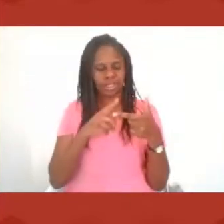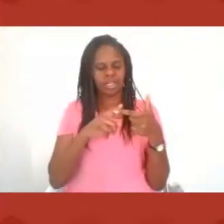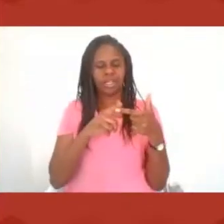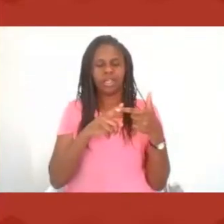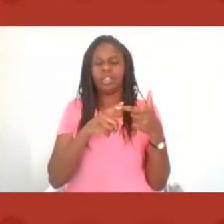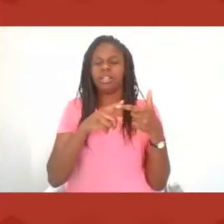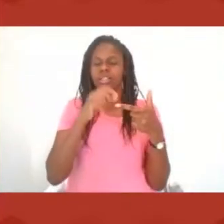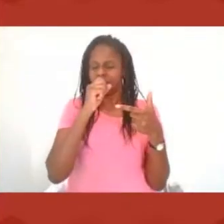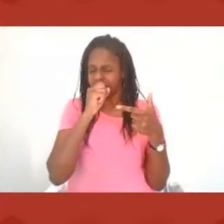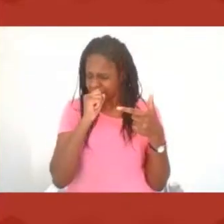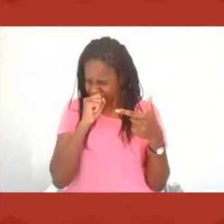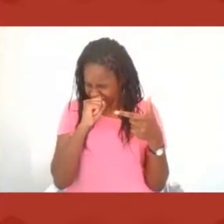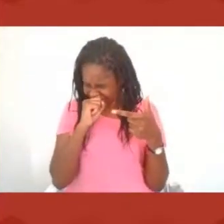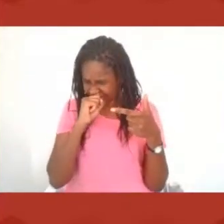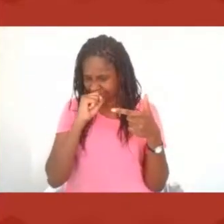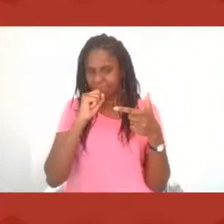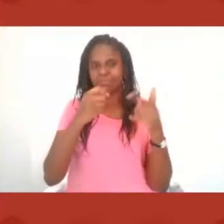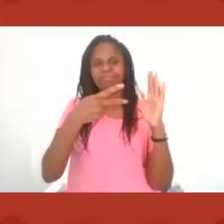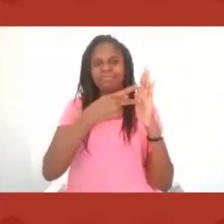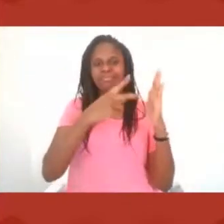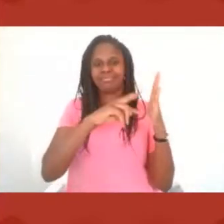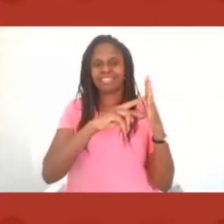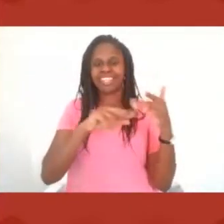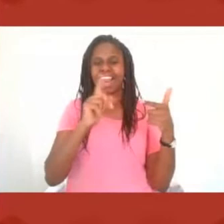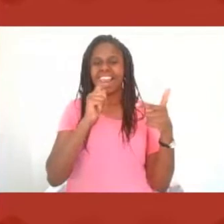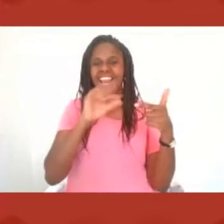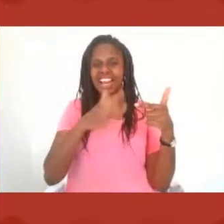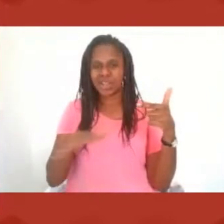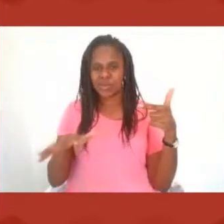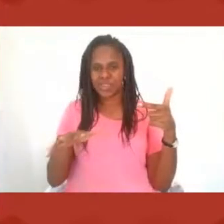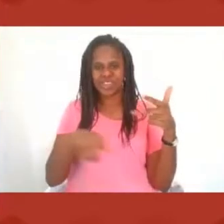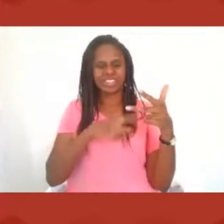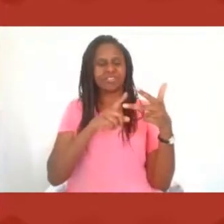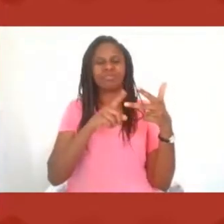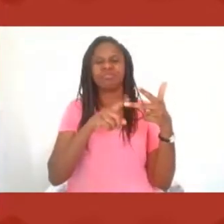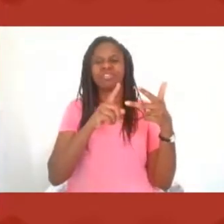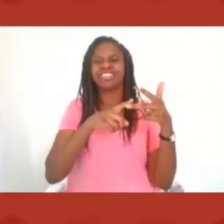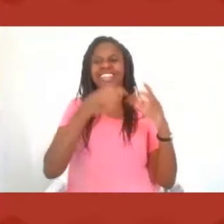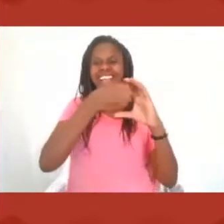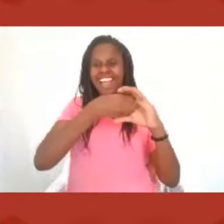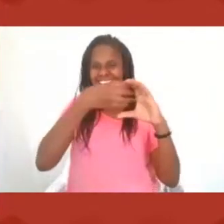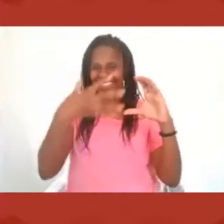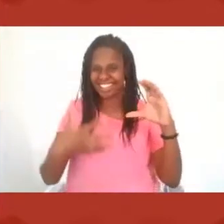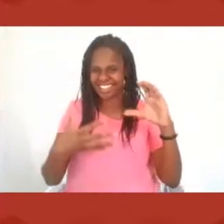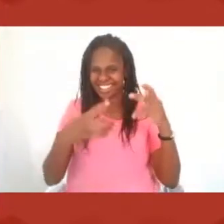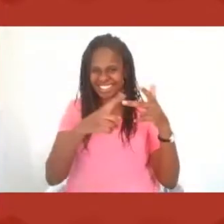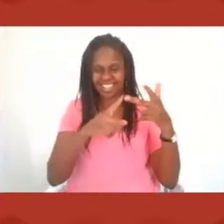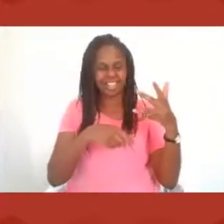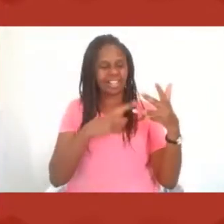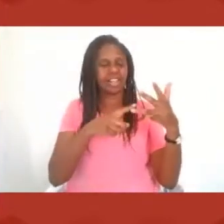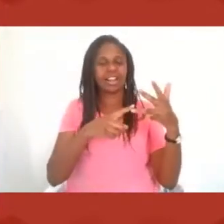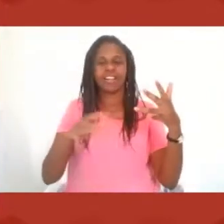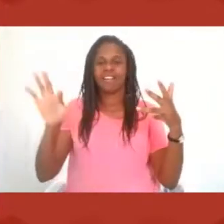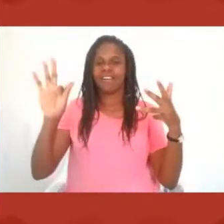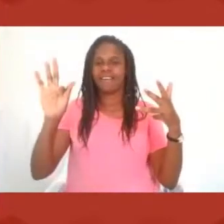as características, o que é fluido e o que é fluidez, me parece que são